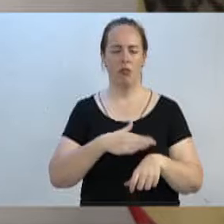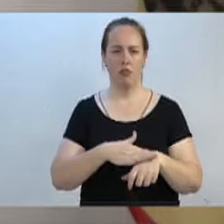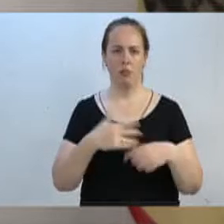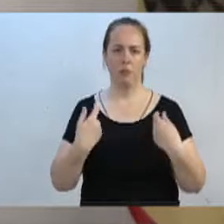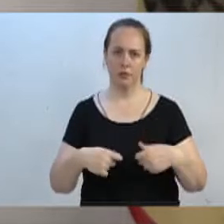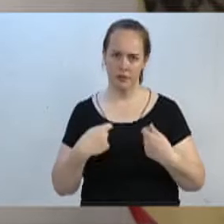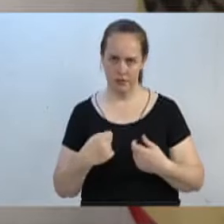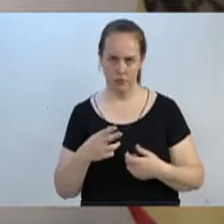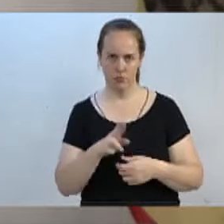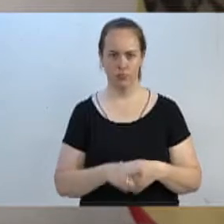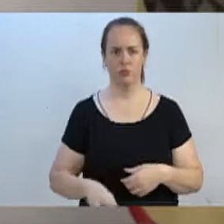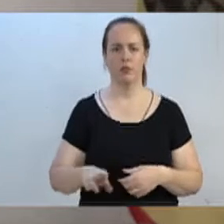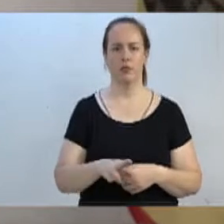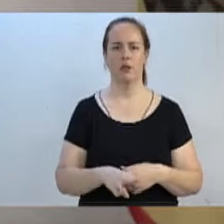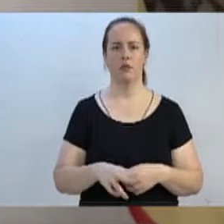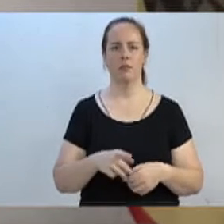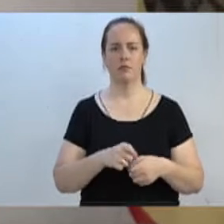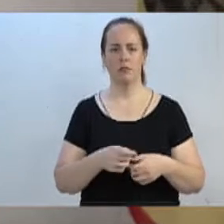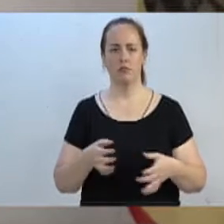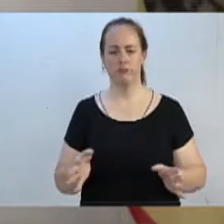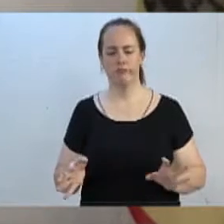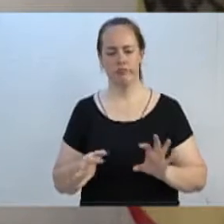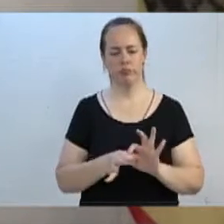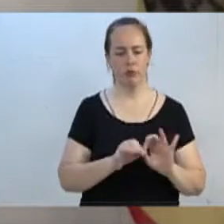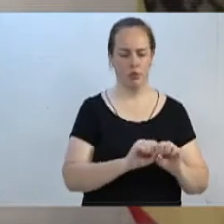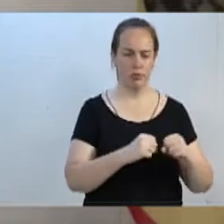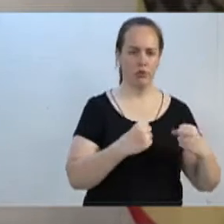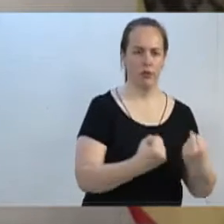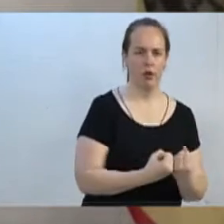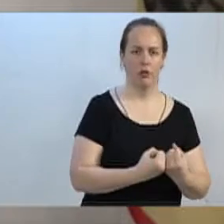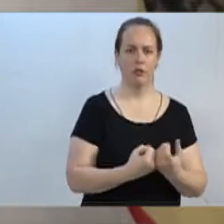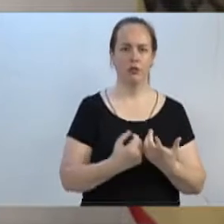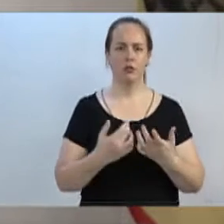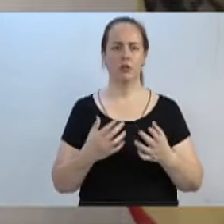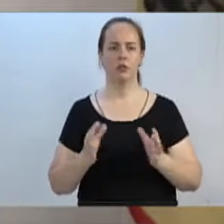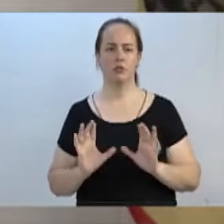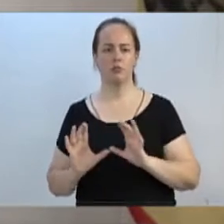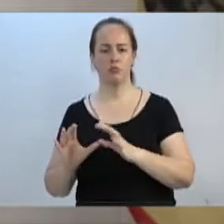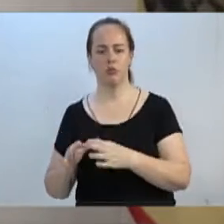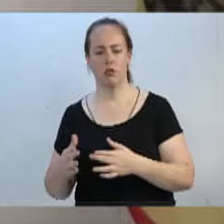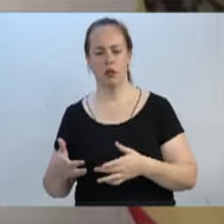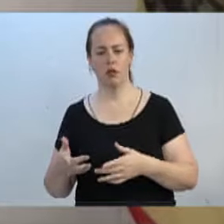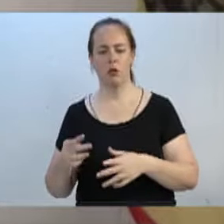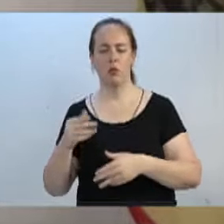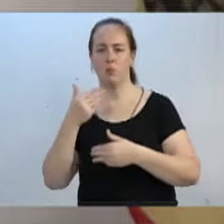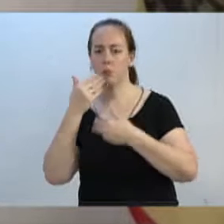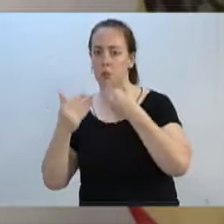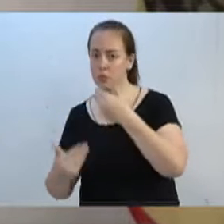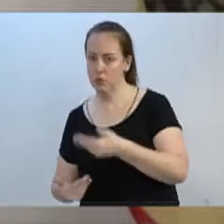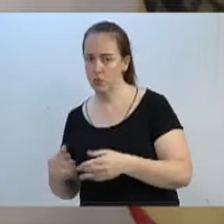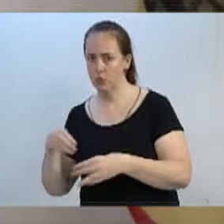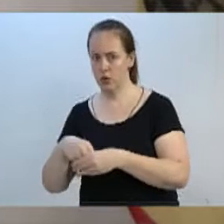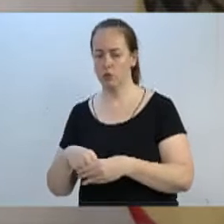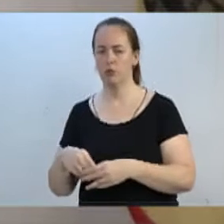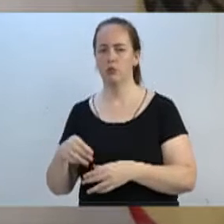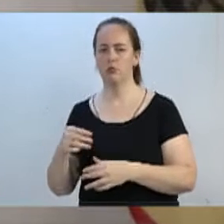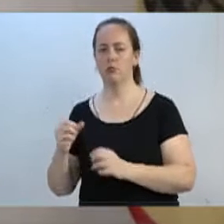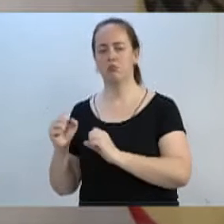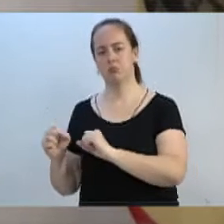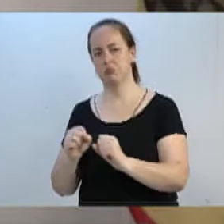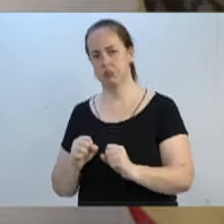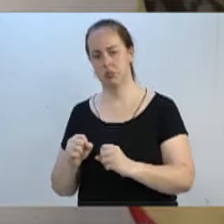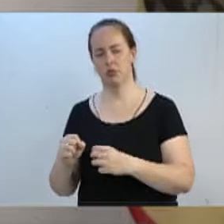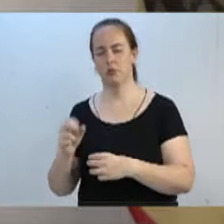ou seja, fazer o meio de campo entre a sociedade e as suas pretensões junto ao Executivo. E a